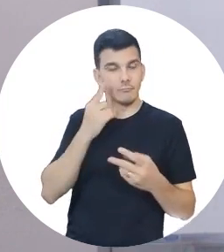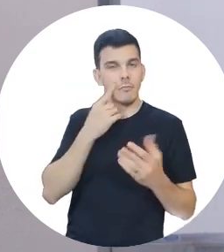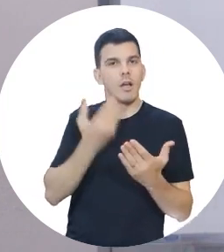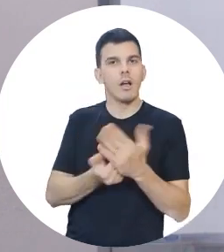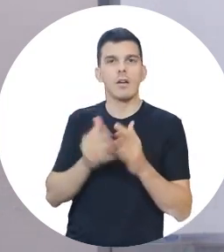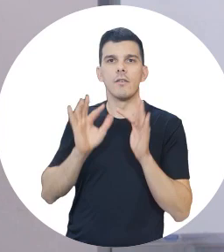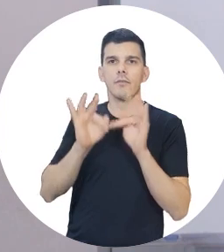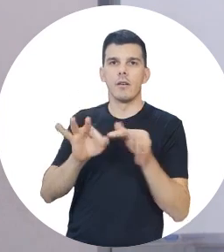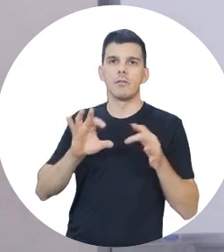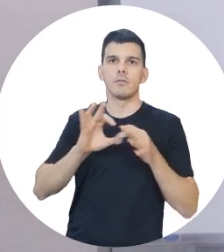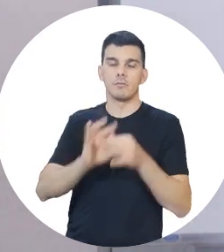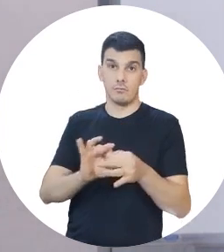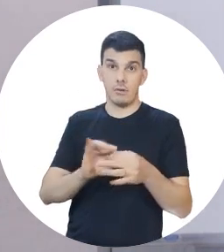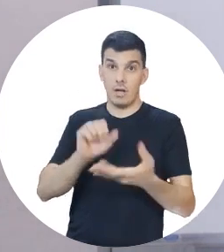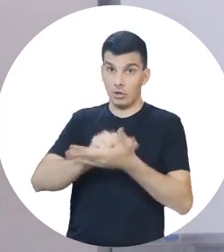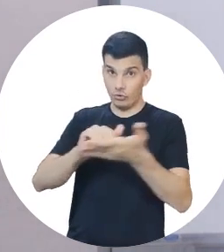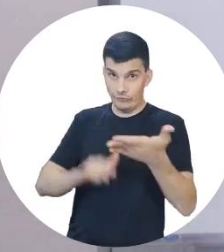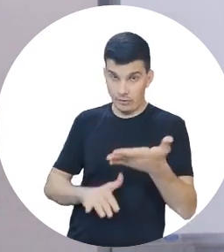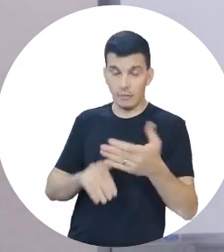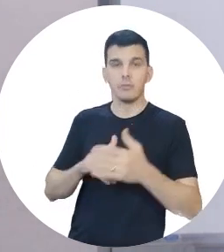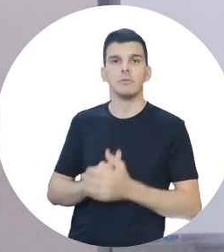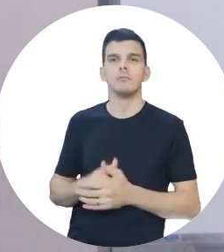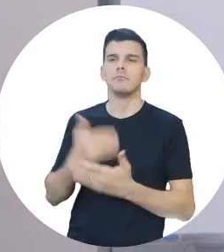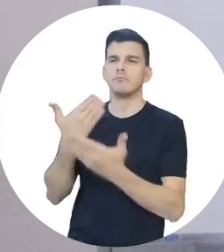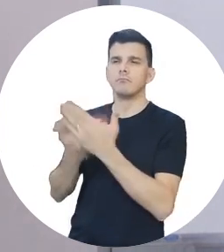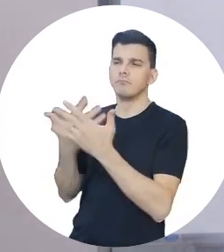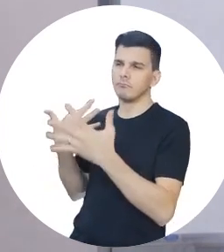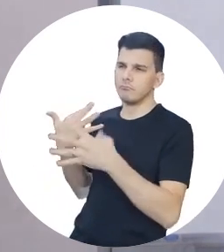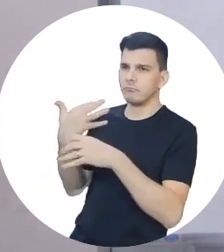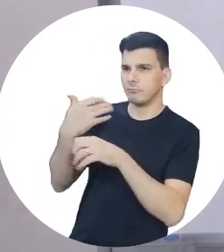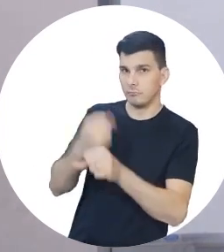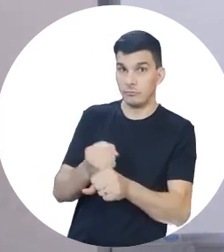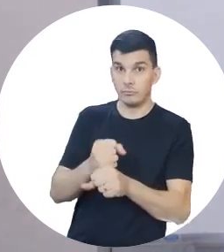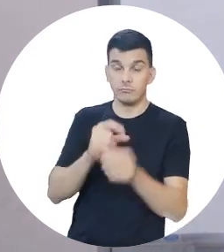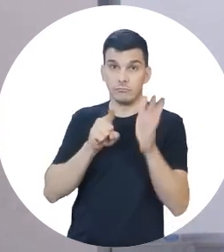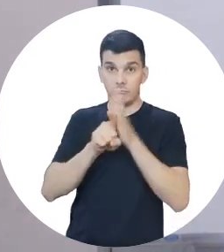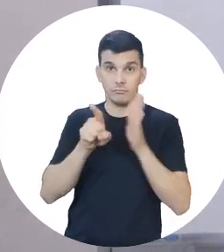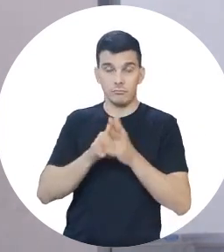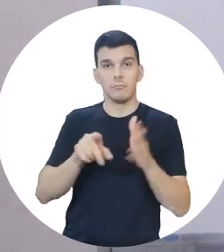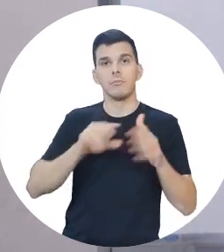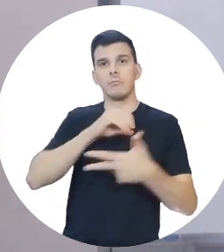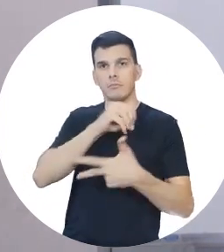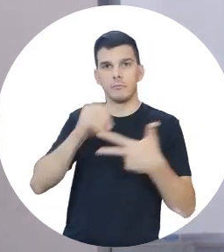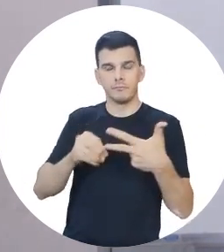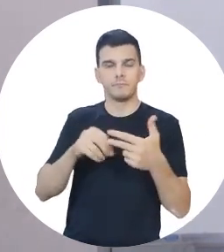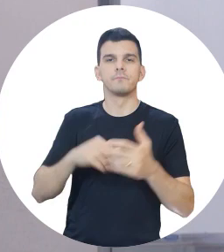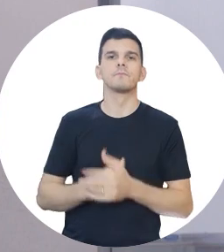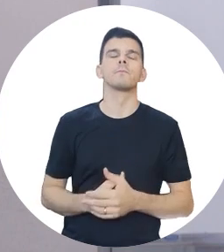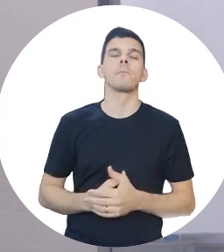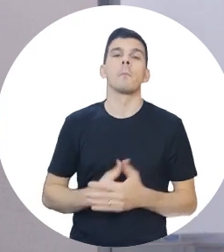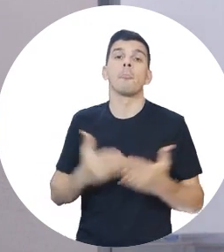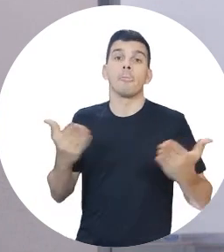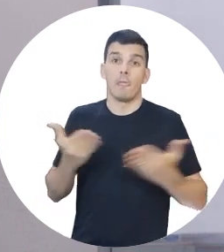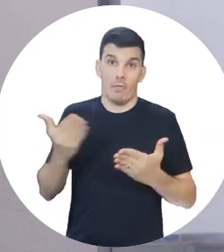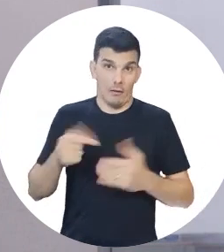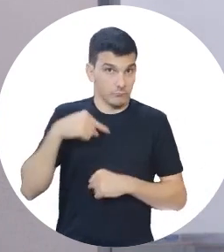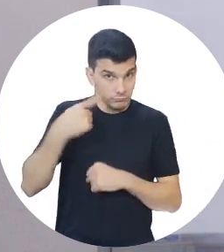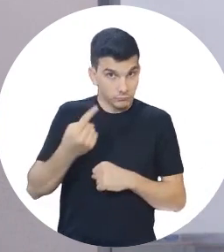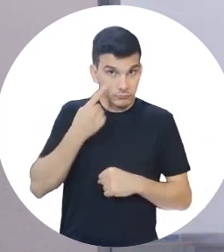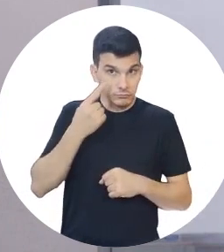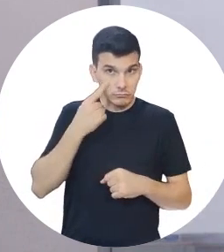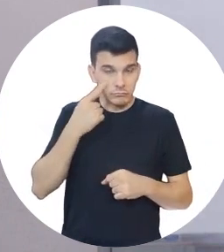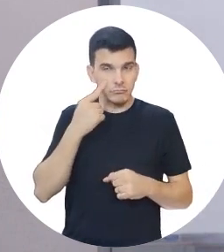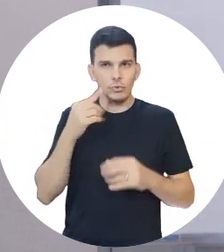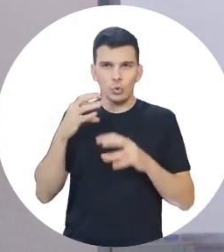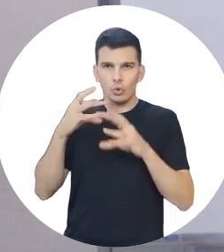dessas etapas, a última aula estava associada a um exercício, uma aula de exercício com só questões do Enem. Agora,